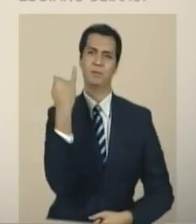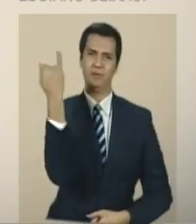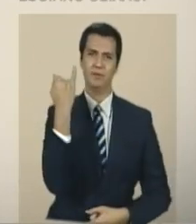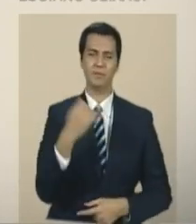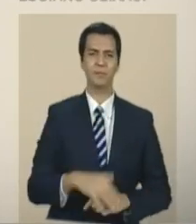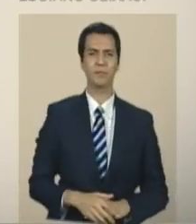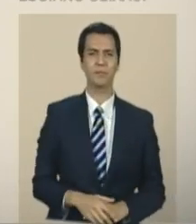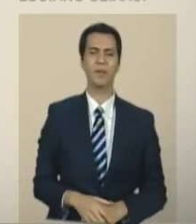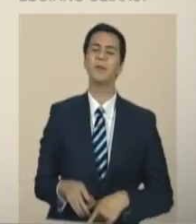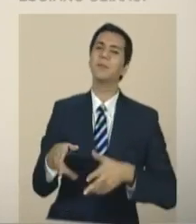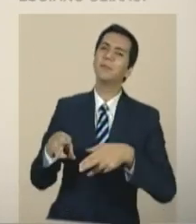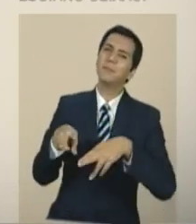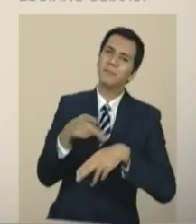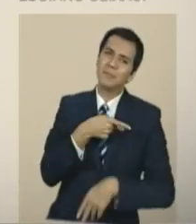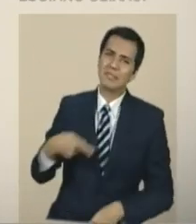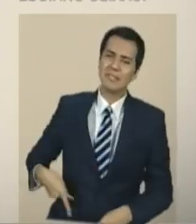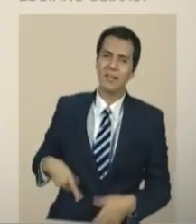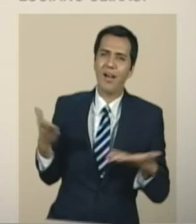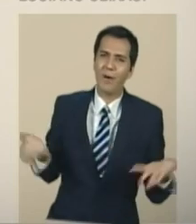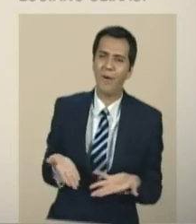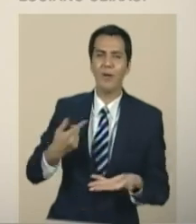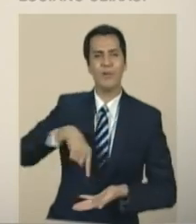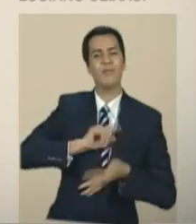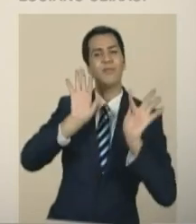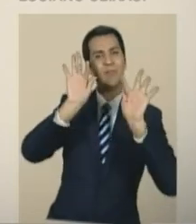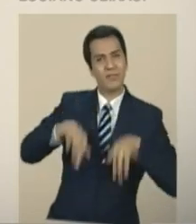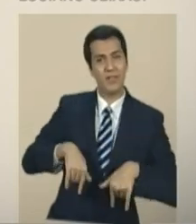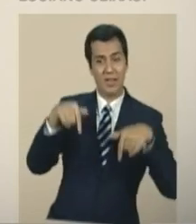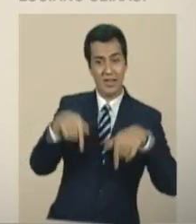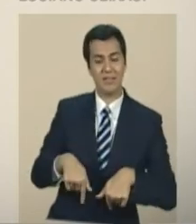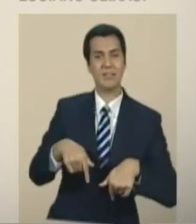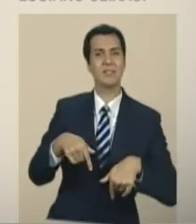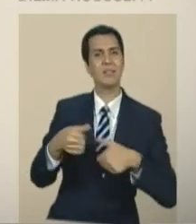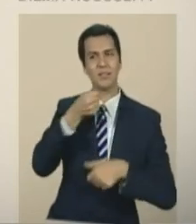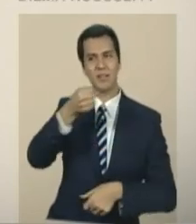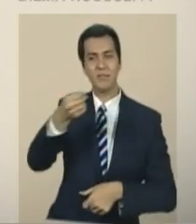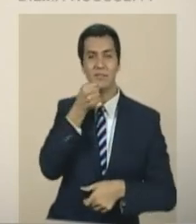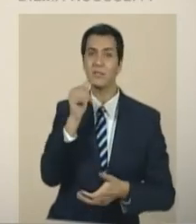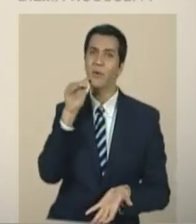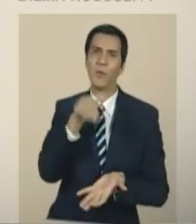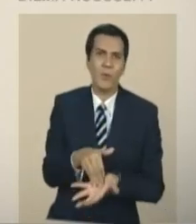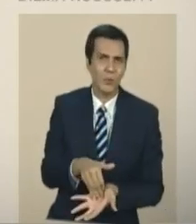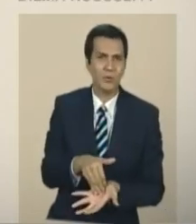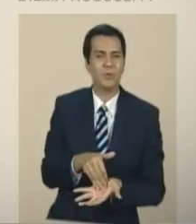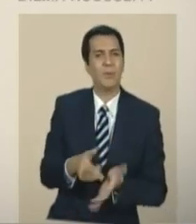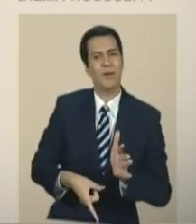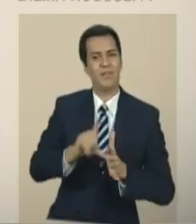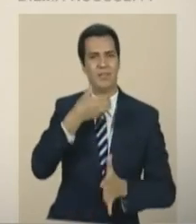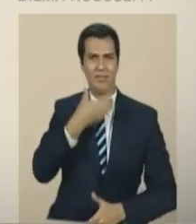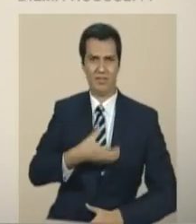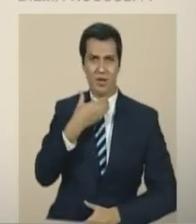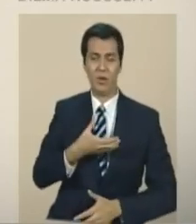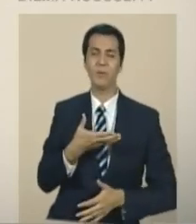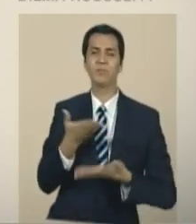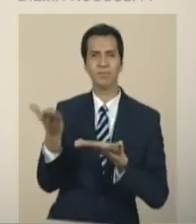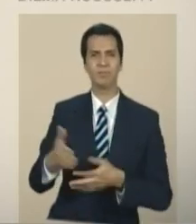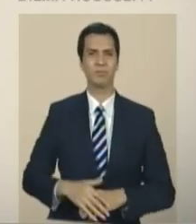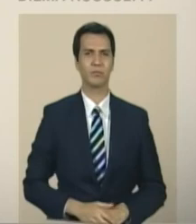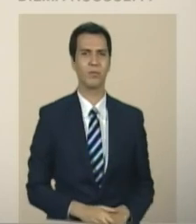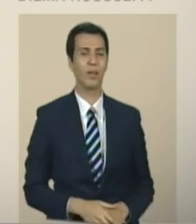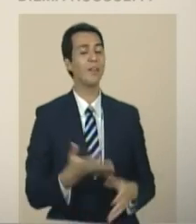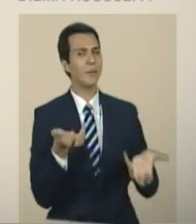infelizmente nós estamos chegando ao fim do programa que é o nosso último café antes do Natal olha Luciano Eu queria aproveitar para